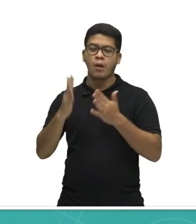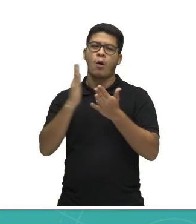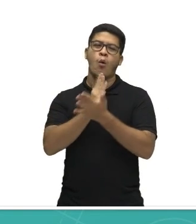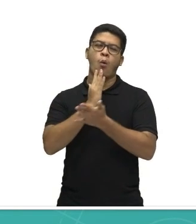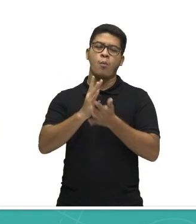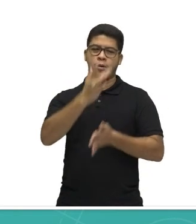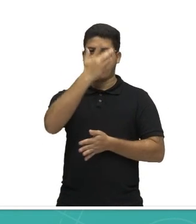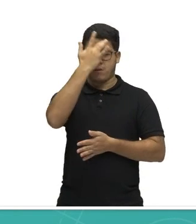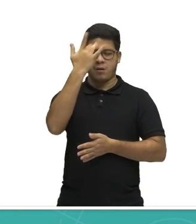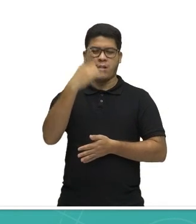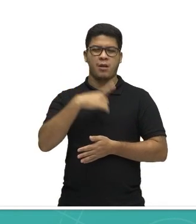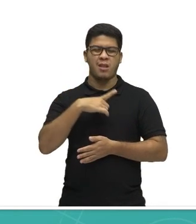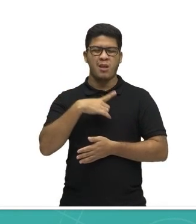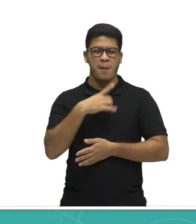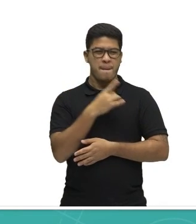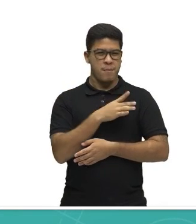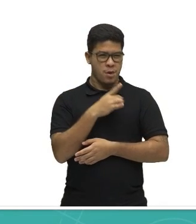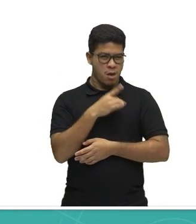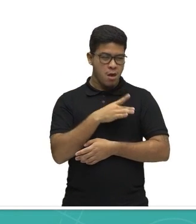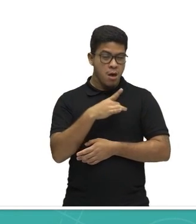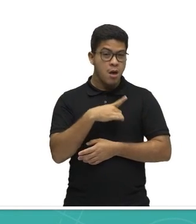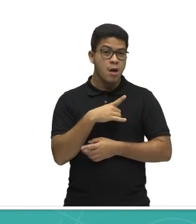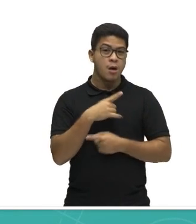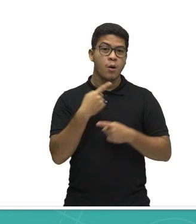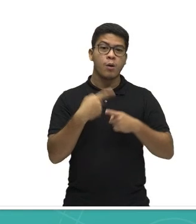dos estados brasileiros,